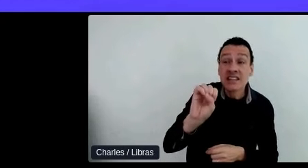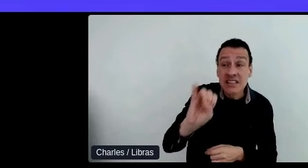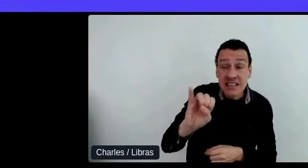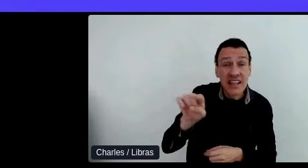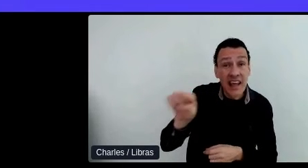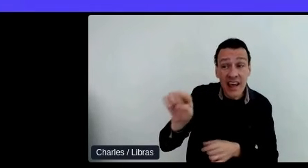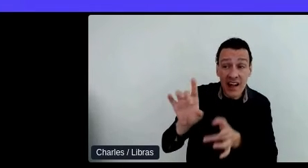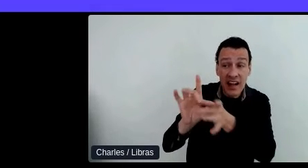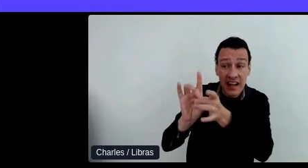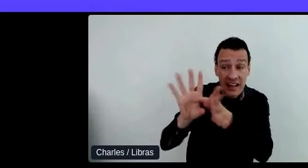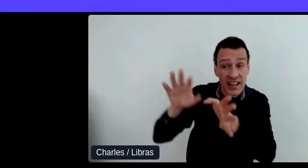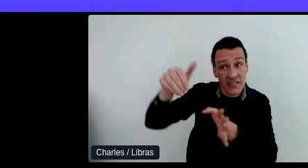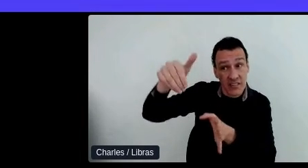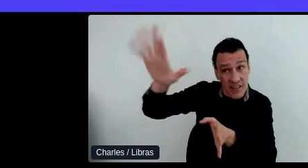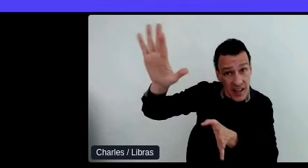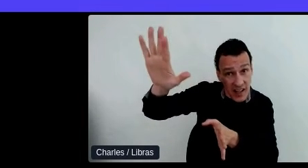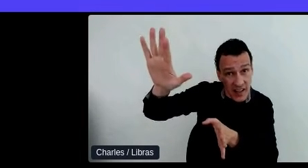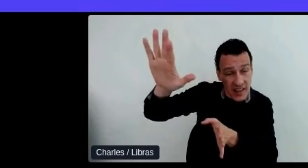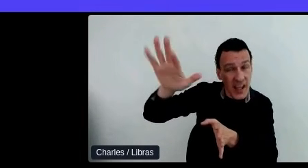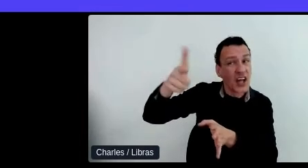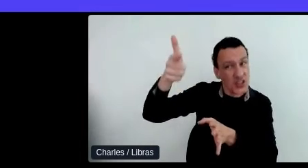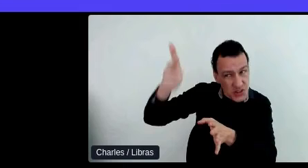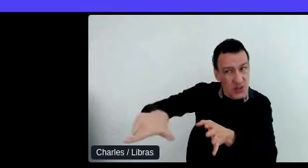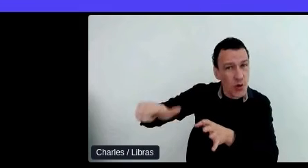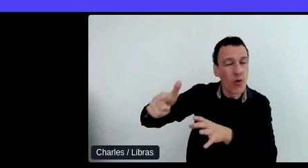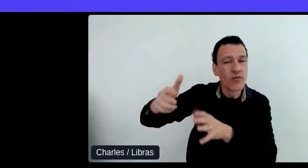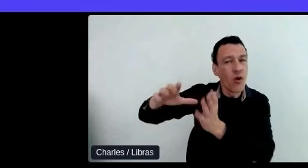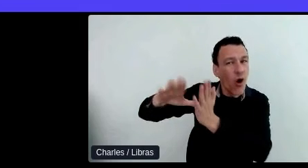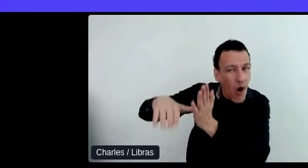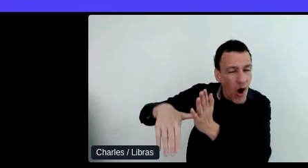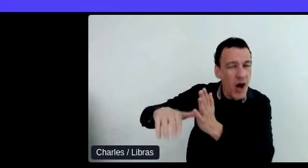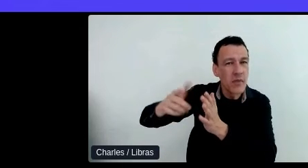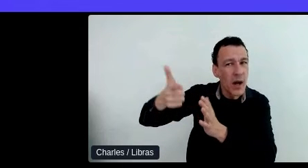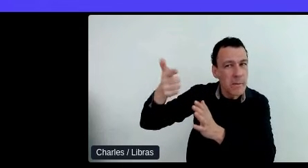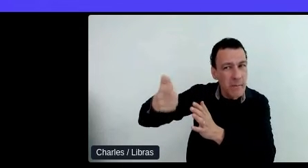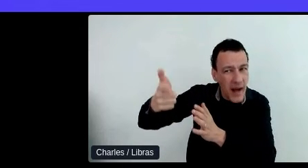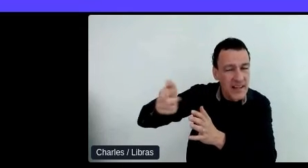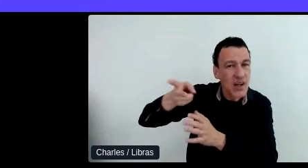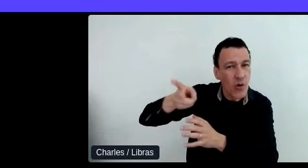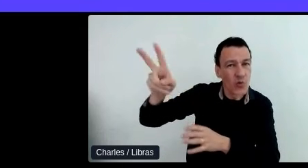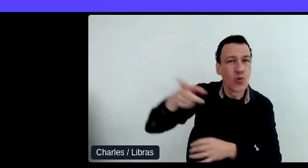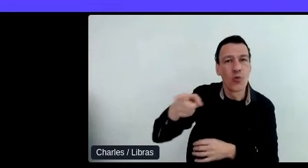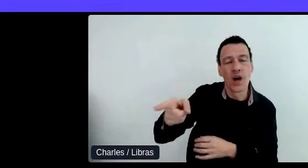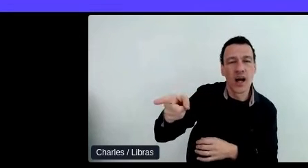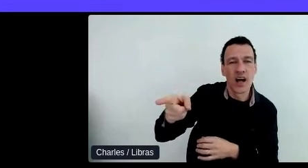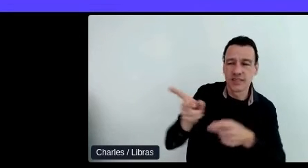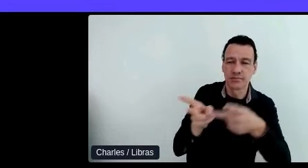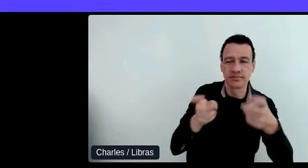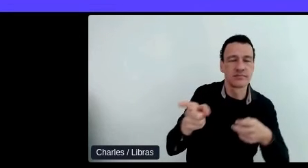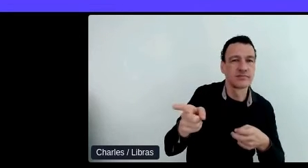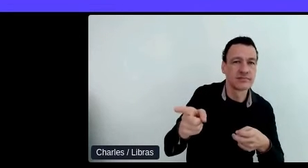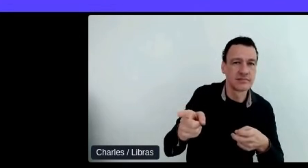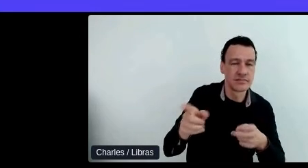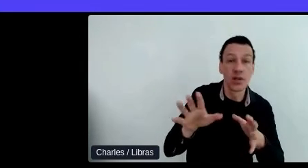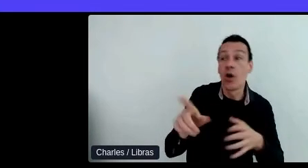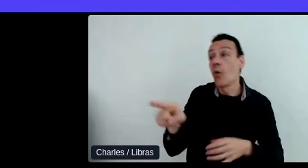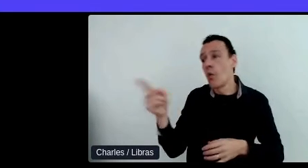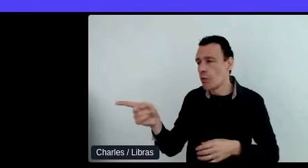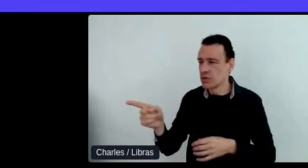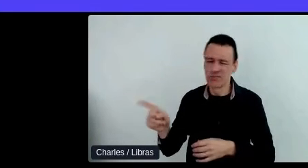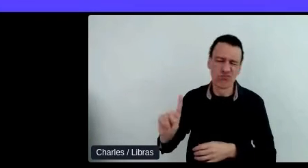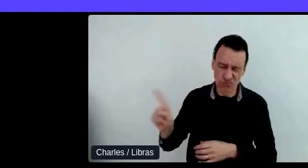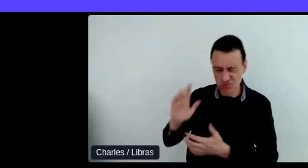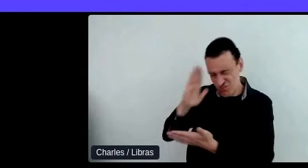de acordo com os dados que foram passados para ela? Ela constatou que as